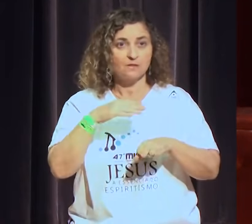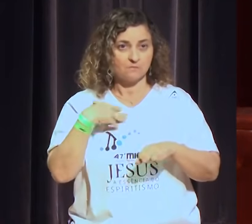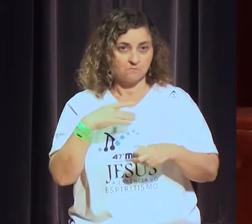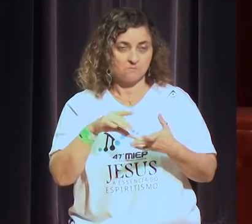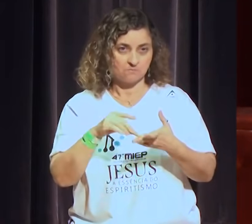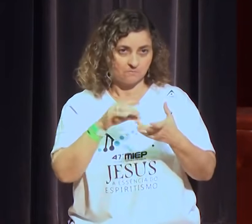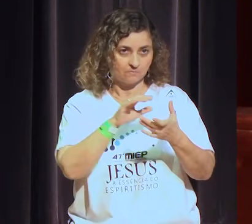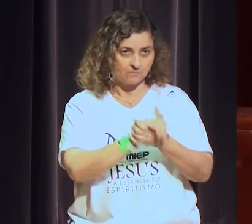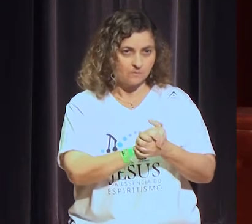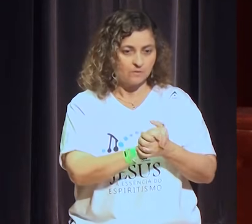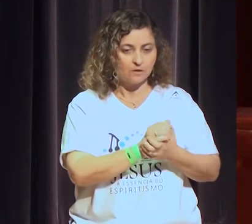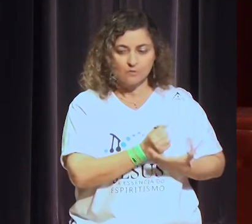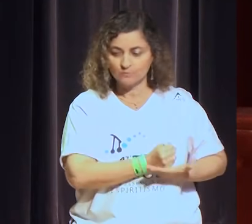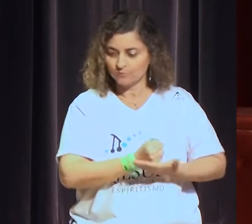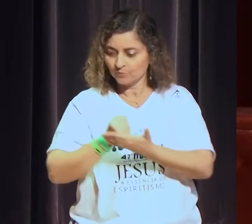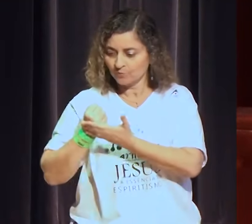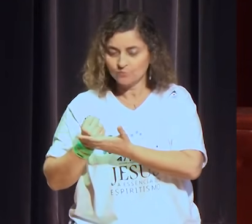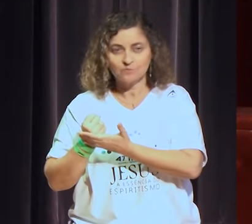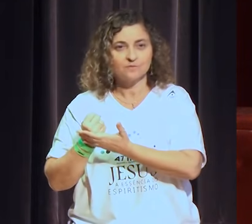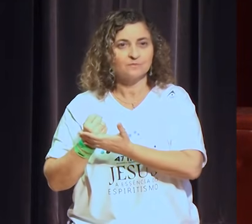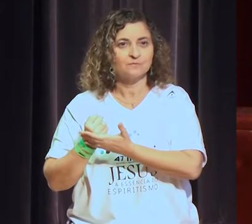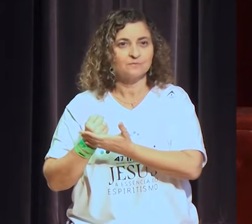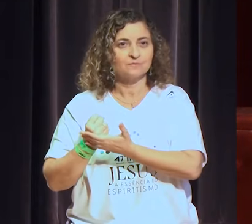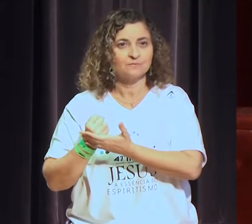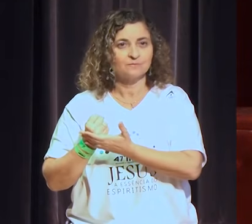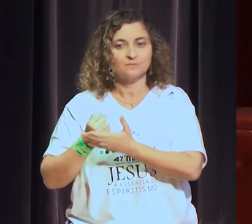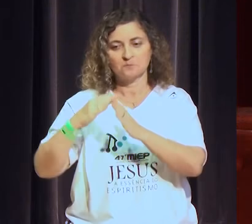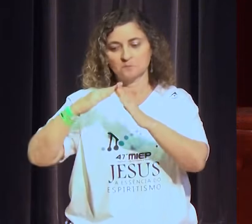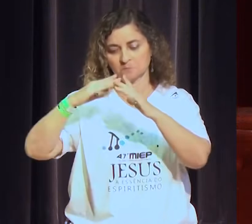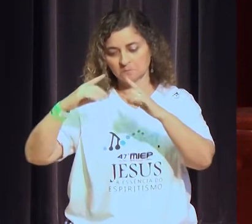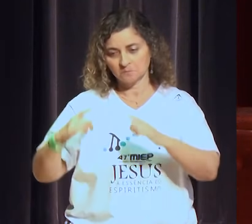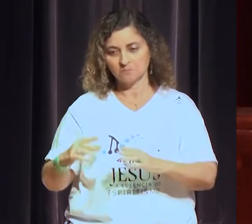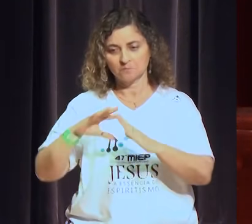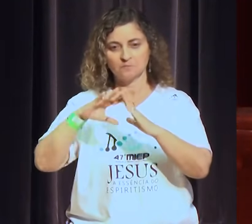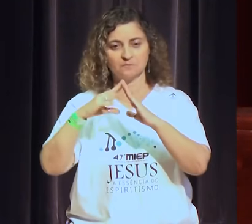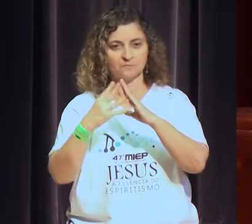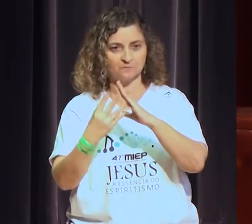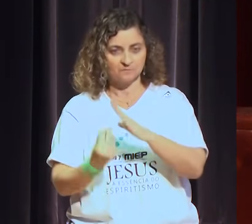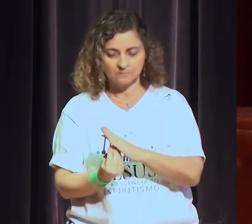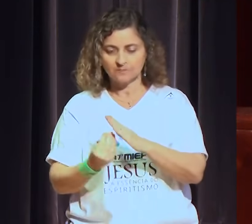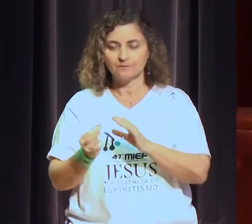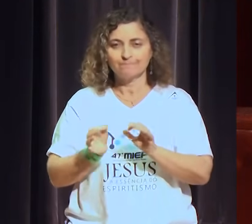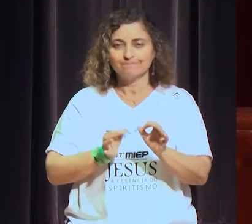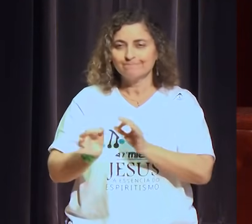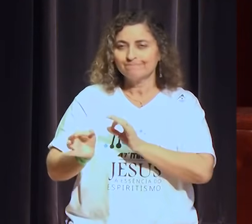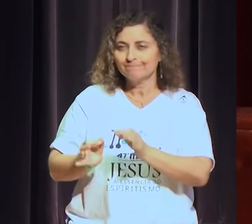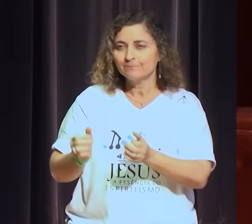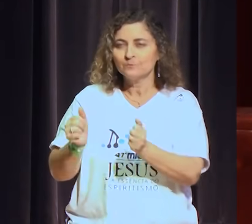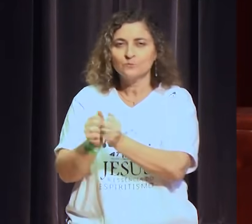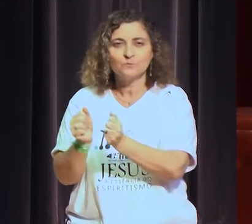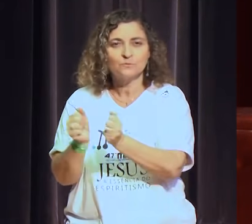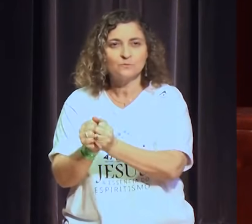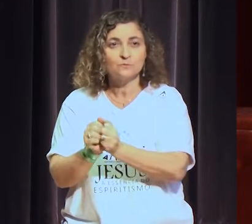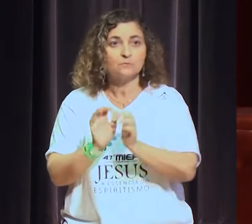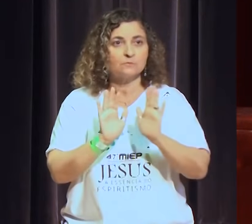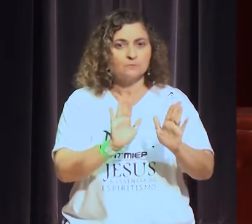E o marido dela foi um dos que ajudaram a construir lá o anexo do Luiz Gonzaga, do